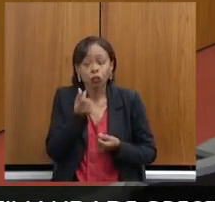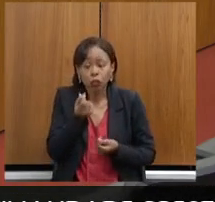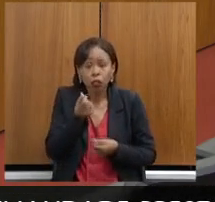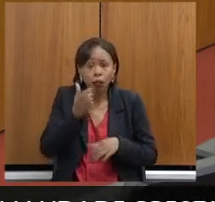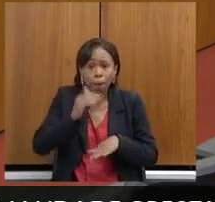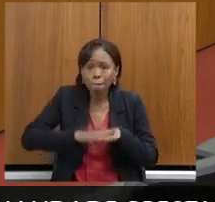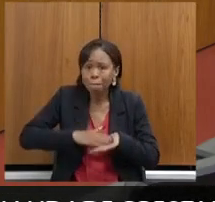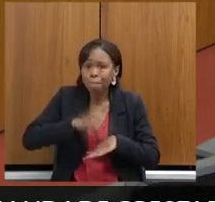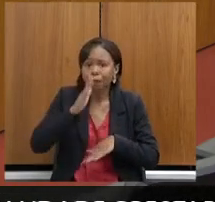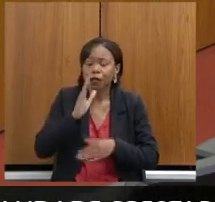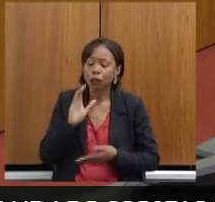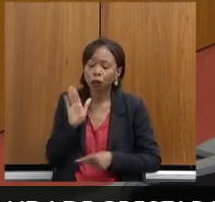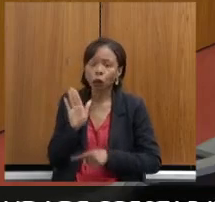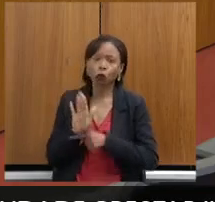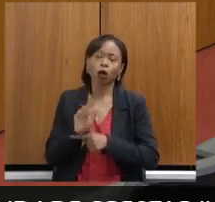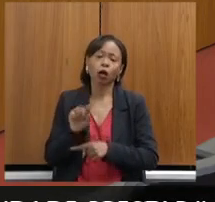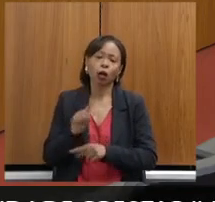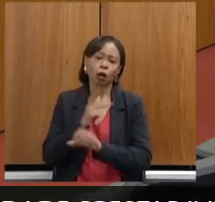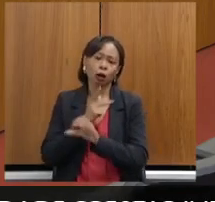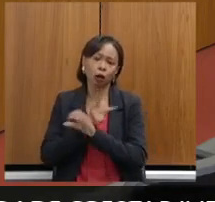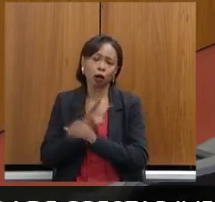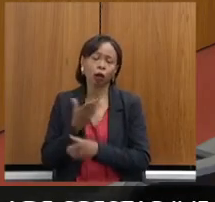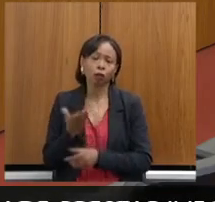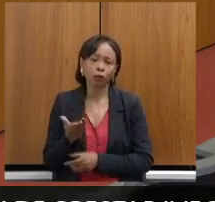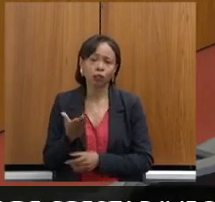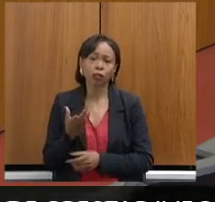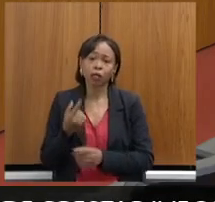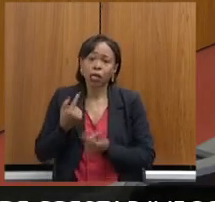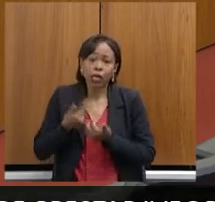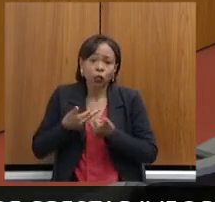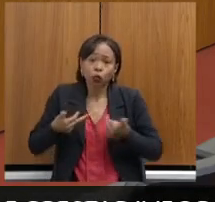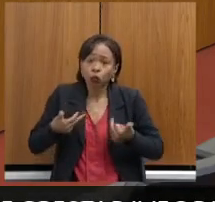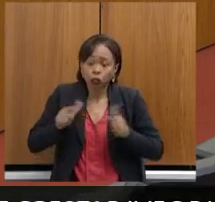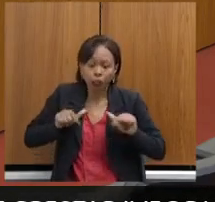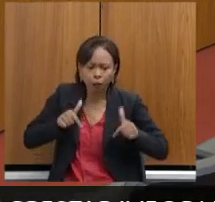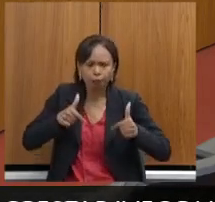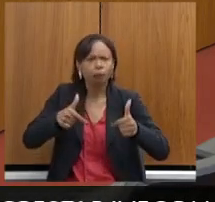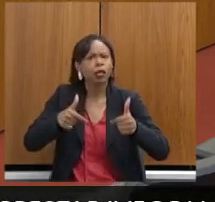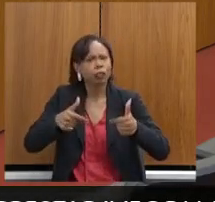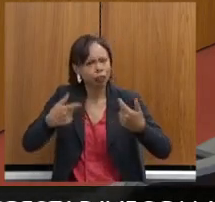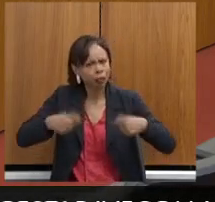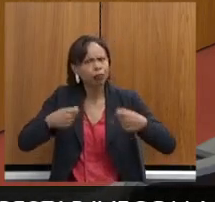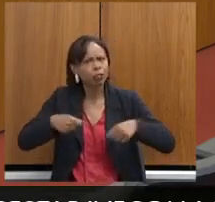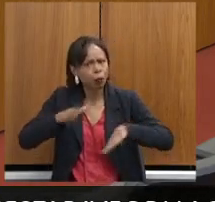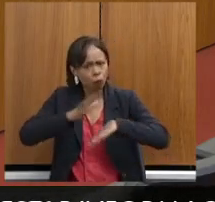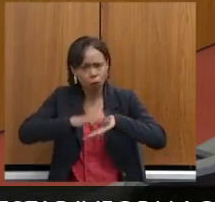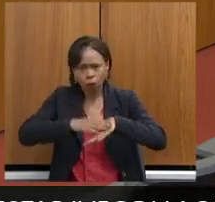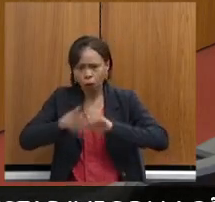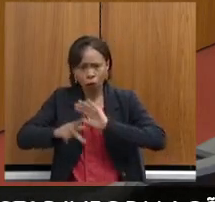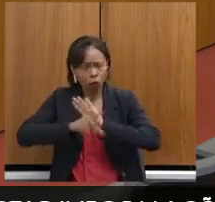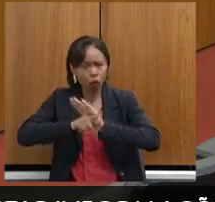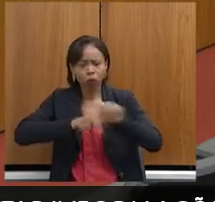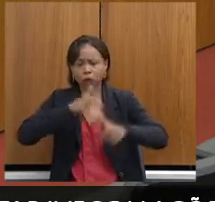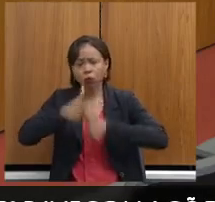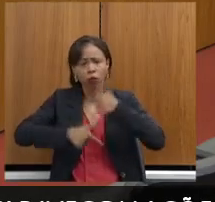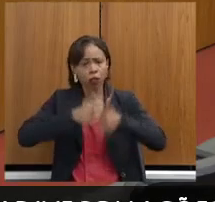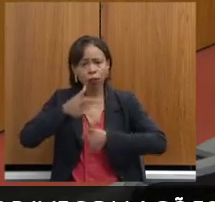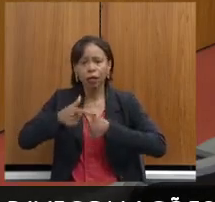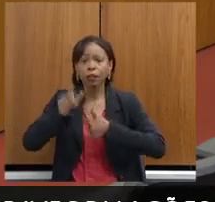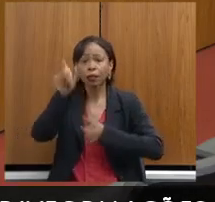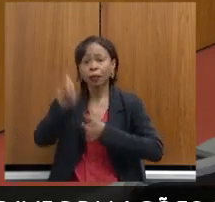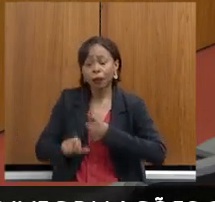esse tipo de coisas né para esse tipo de di ações é inerente à atividade da polícia